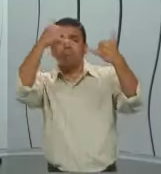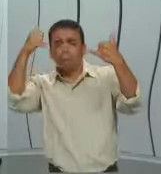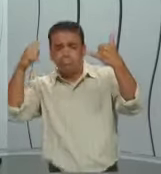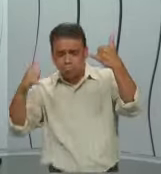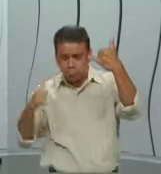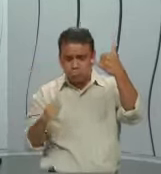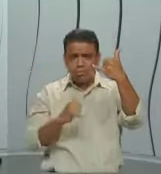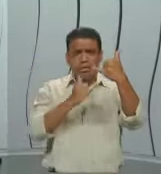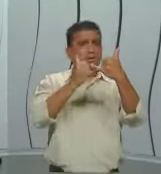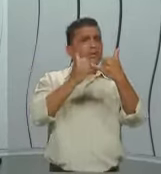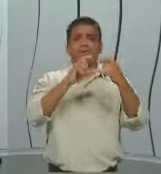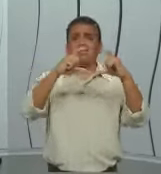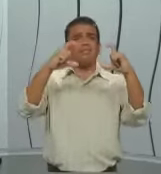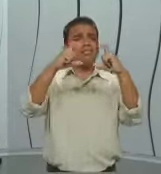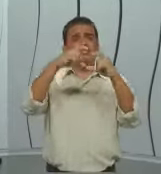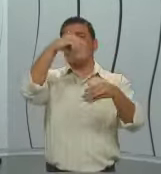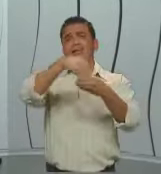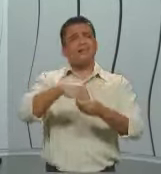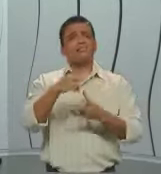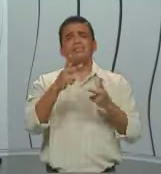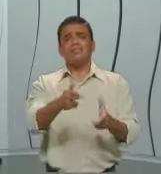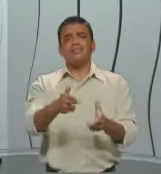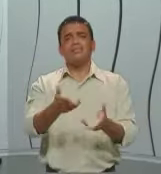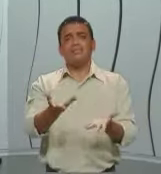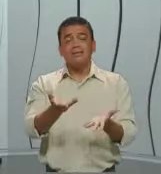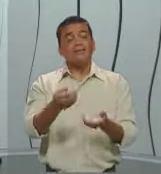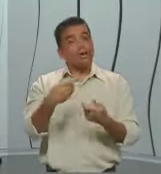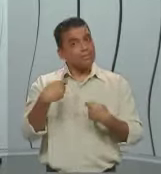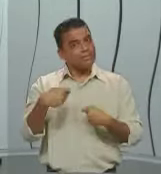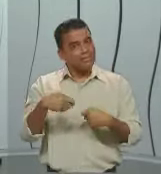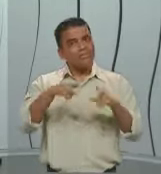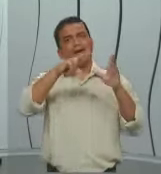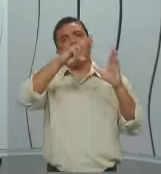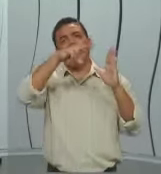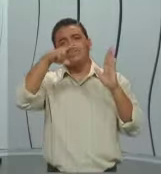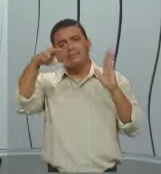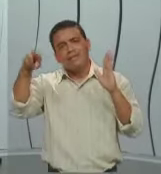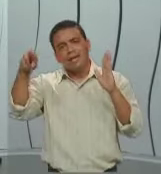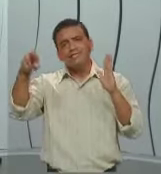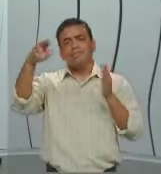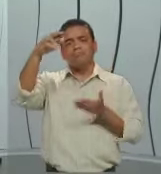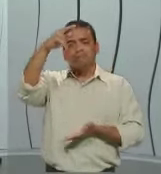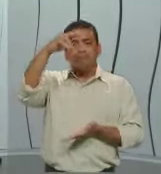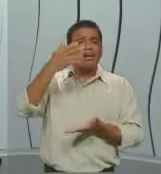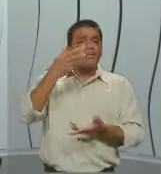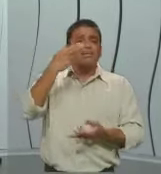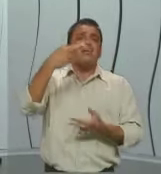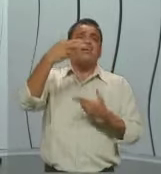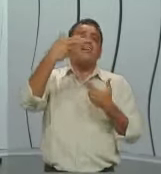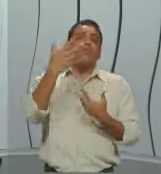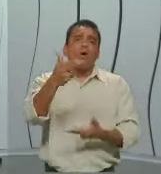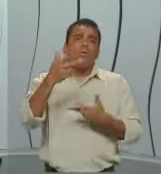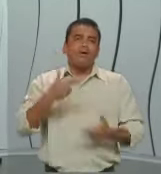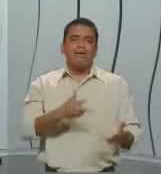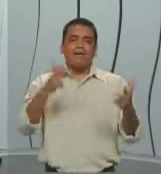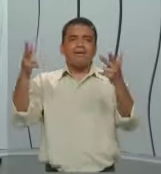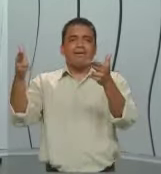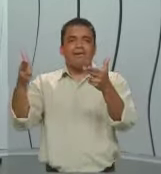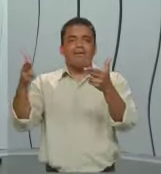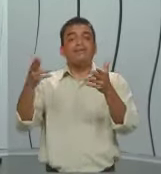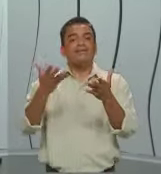por qualquer parte do meu circuito série. E para isso a gente precisa da resistência equivalente mesmo, não tem outro jeito, tá? Então, primeira coisa